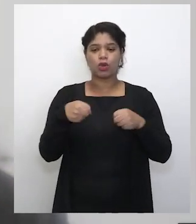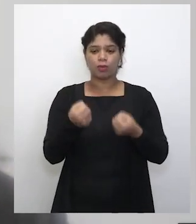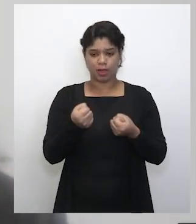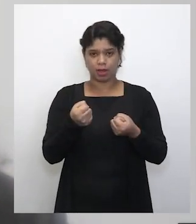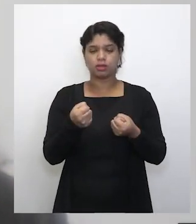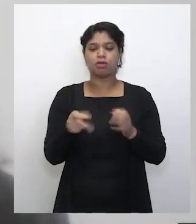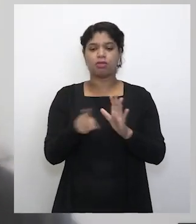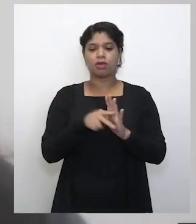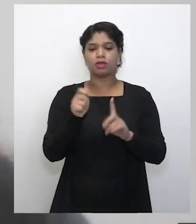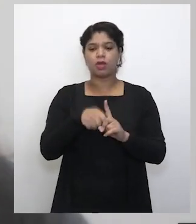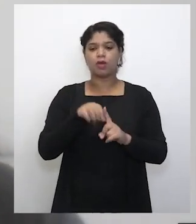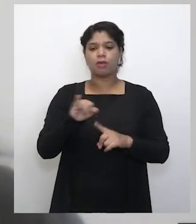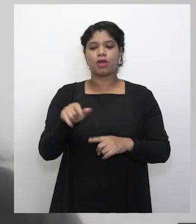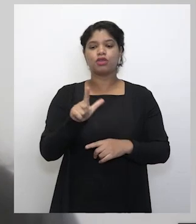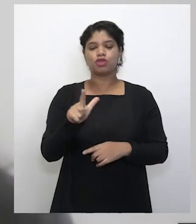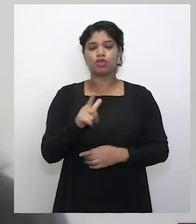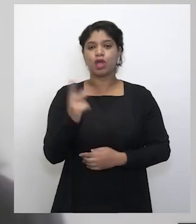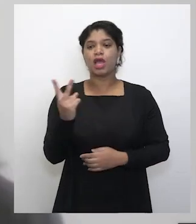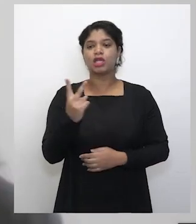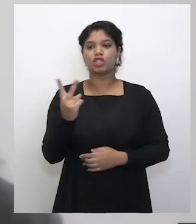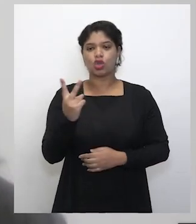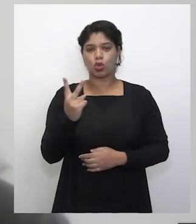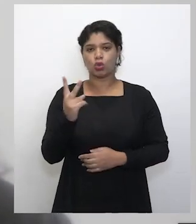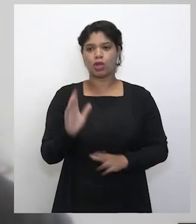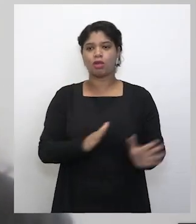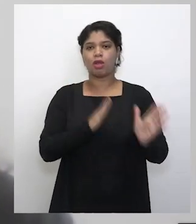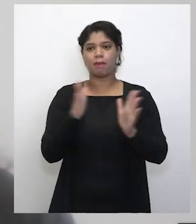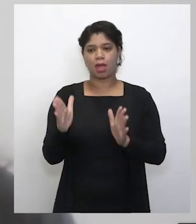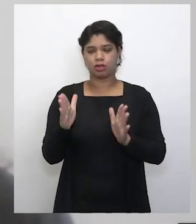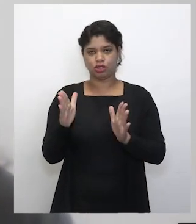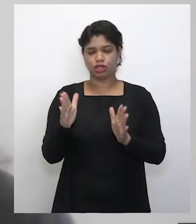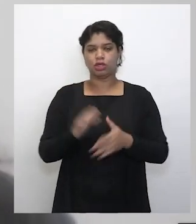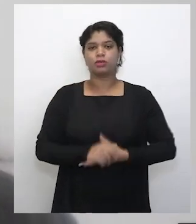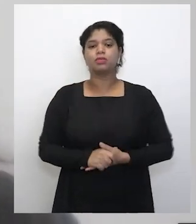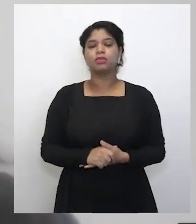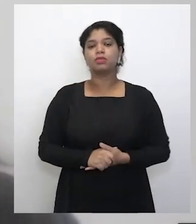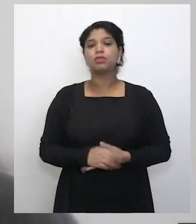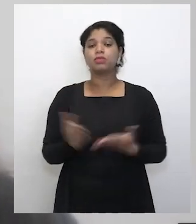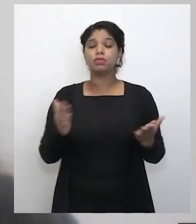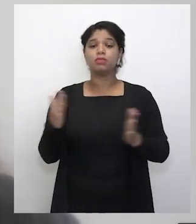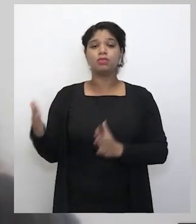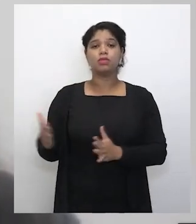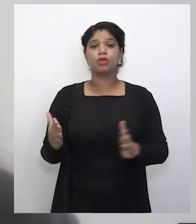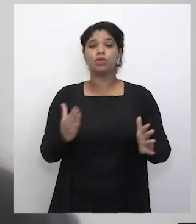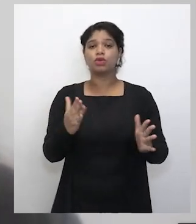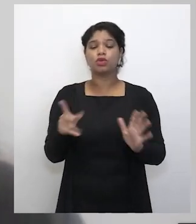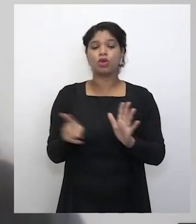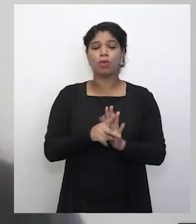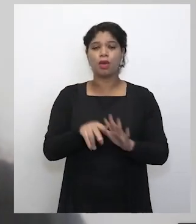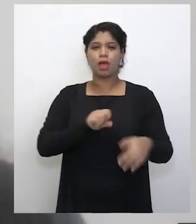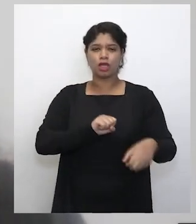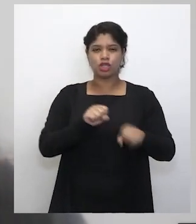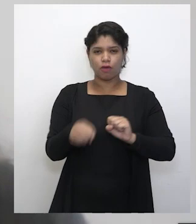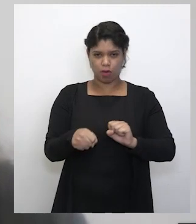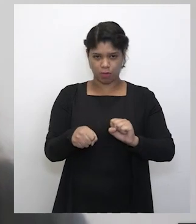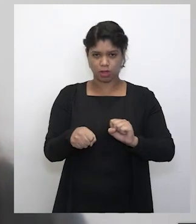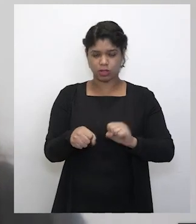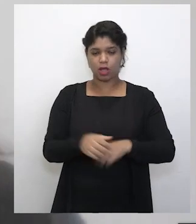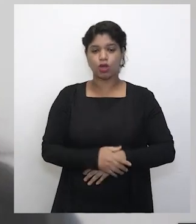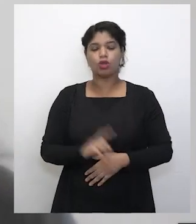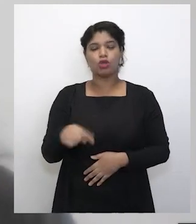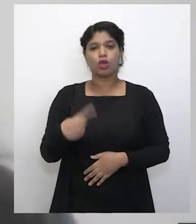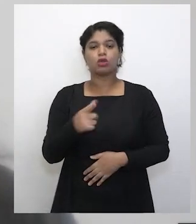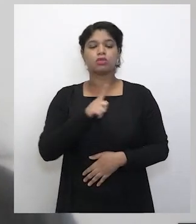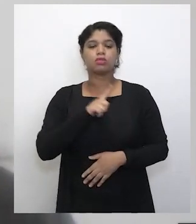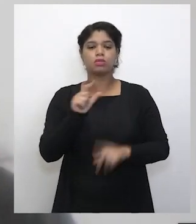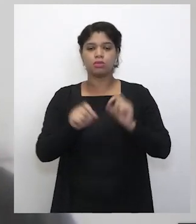intensiva de julho, né, a segunda parte dessa recuperação. E o nosso percurso formativo, nós